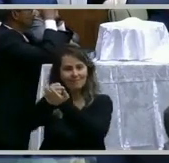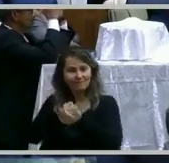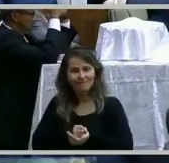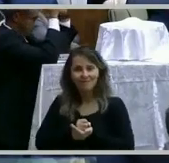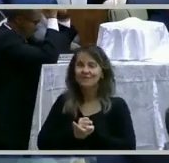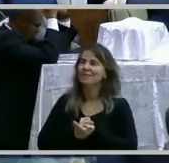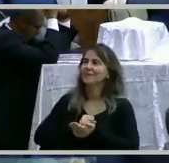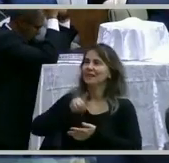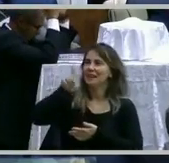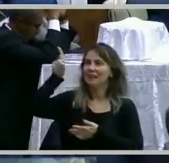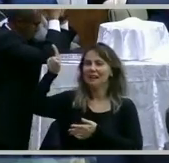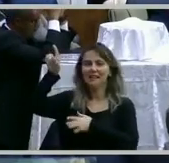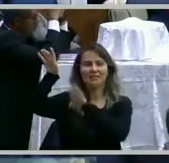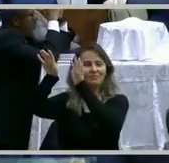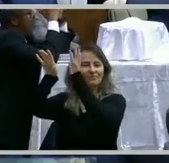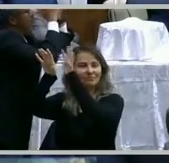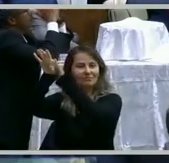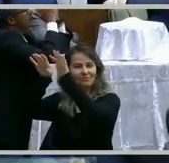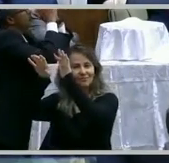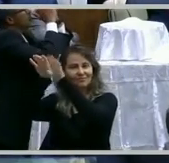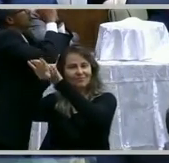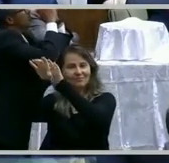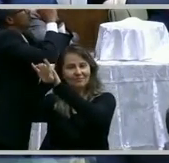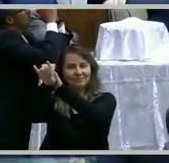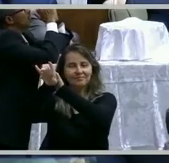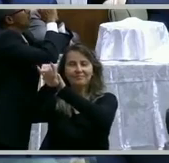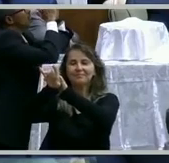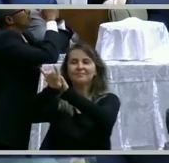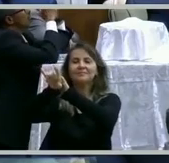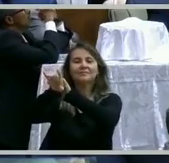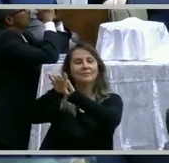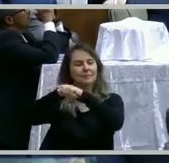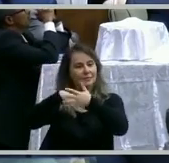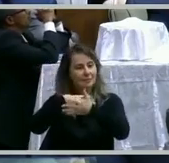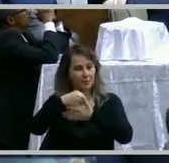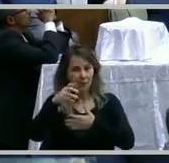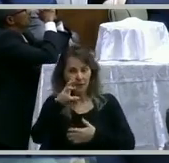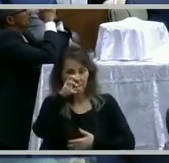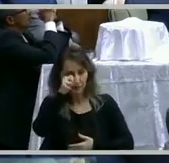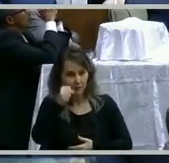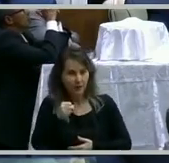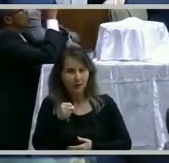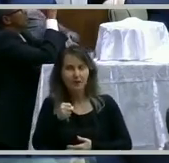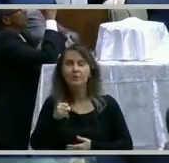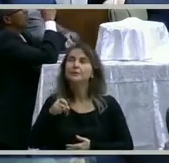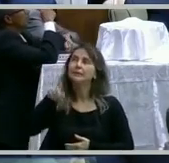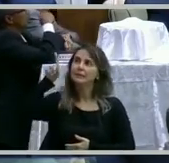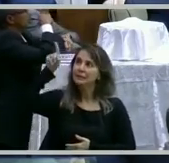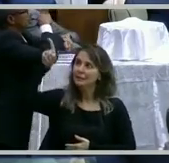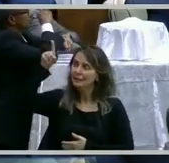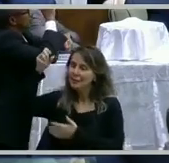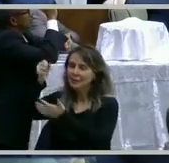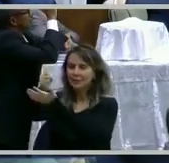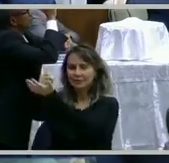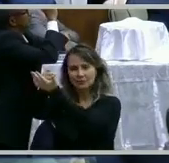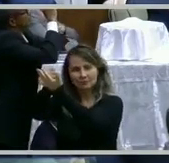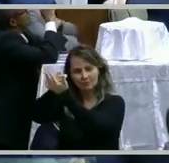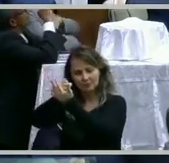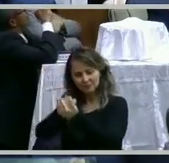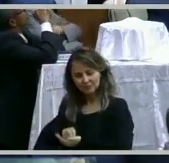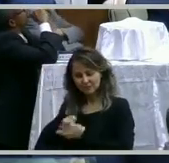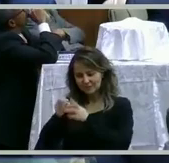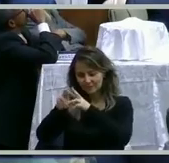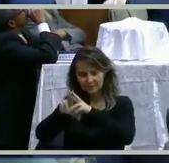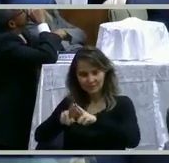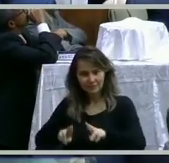socorro. O meu socorro. Mais alto, mais forte: o meu socorro. O meu socorro.